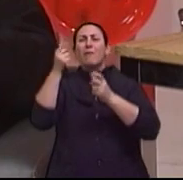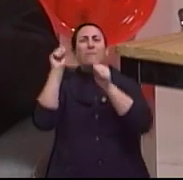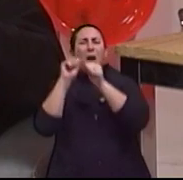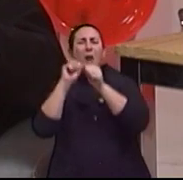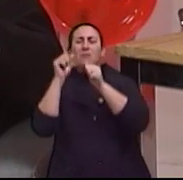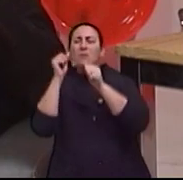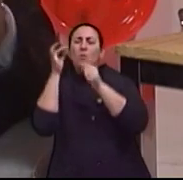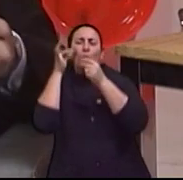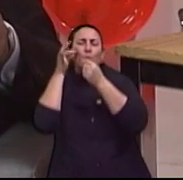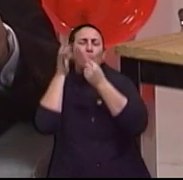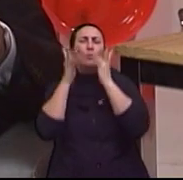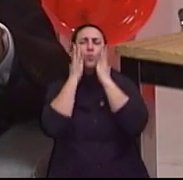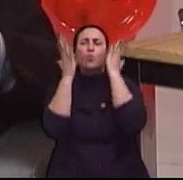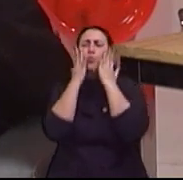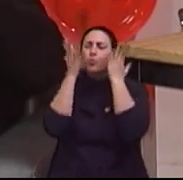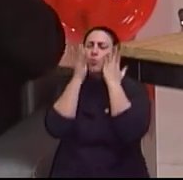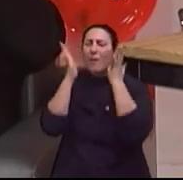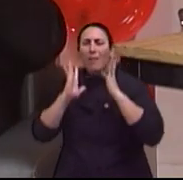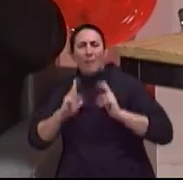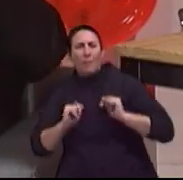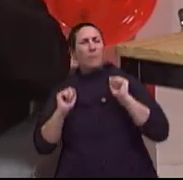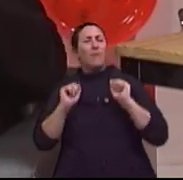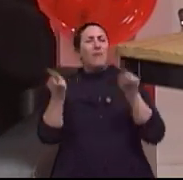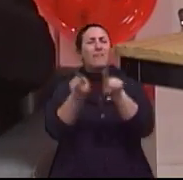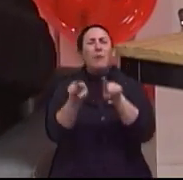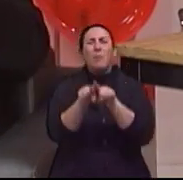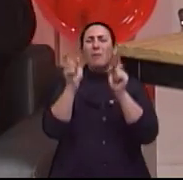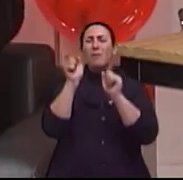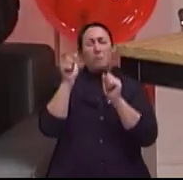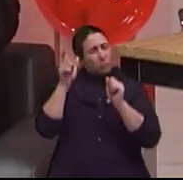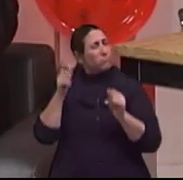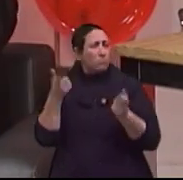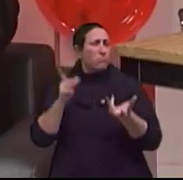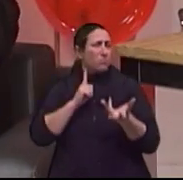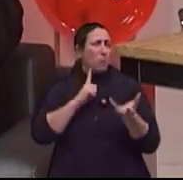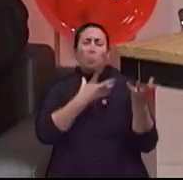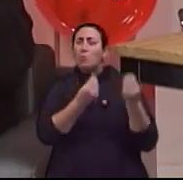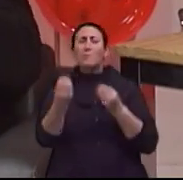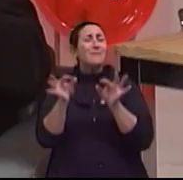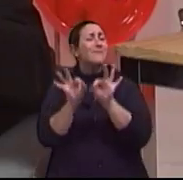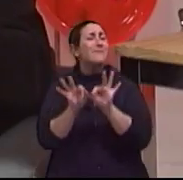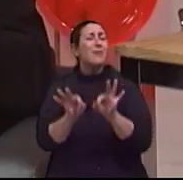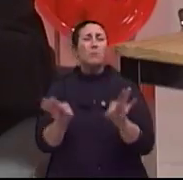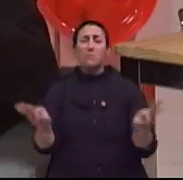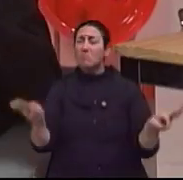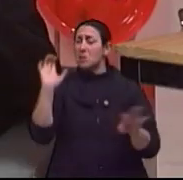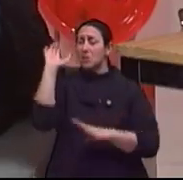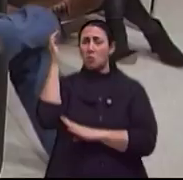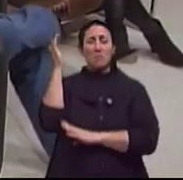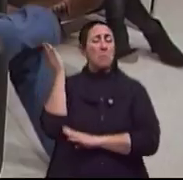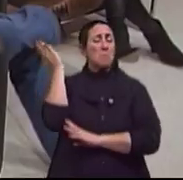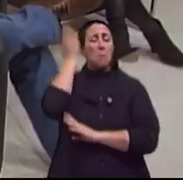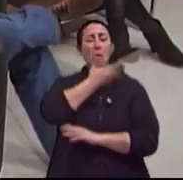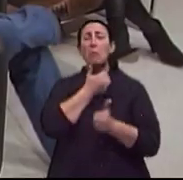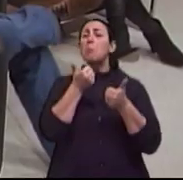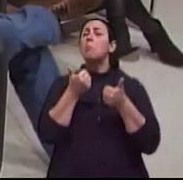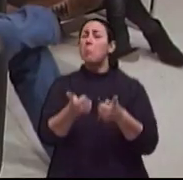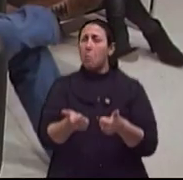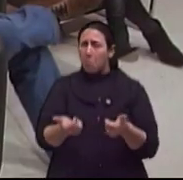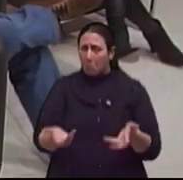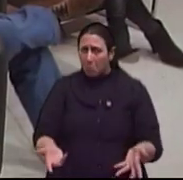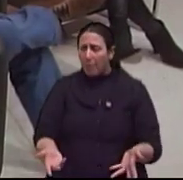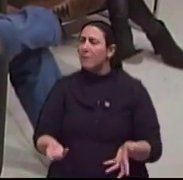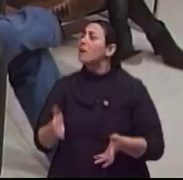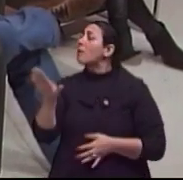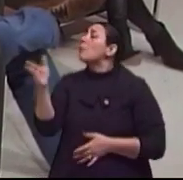São tratamentos acessíveis e de resultado cientificamente comprovado tá E e a questão do tratamento da